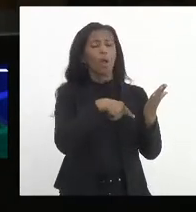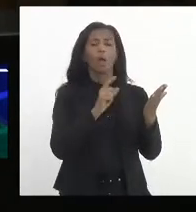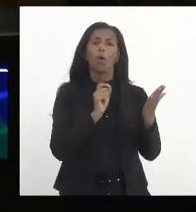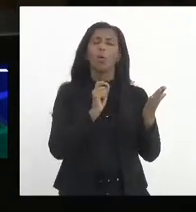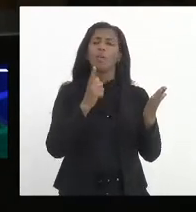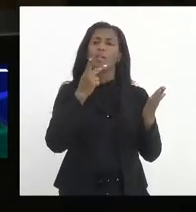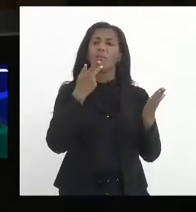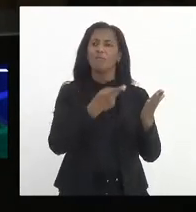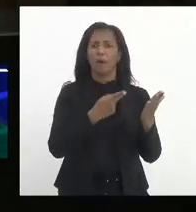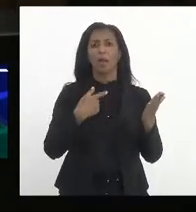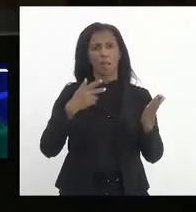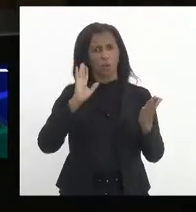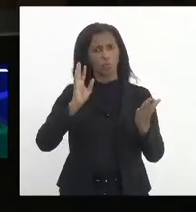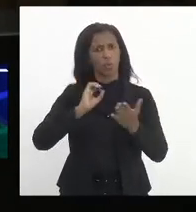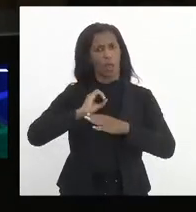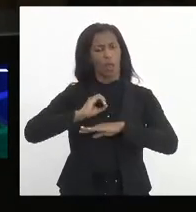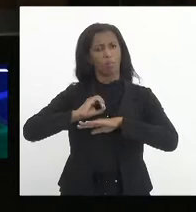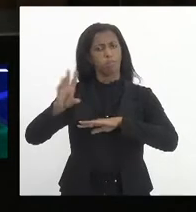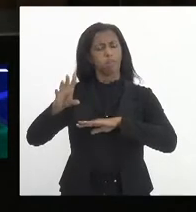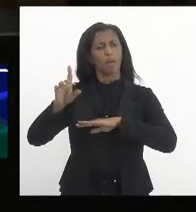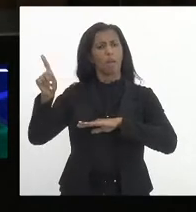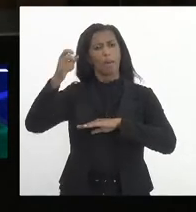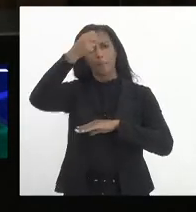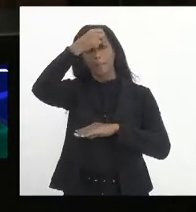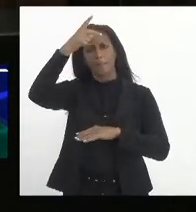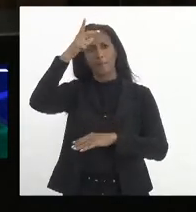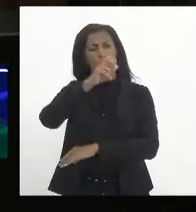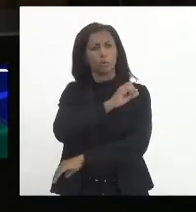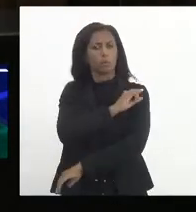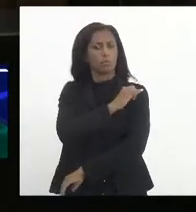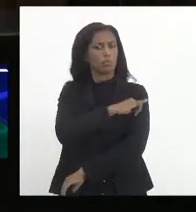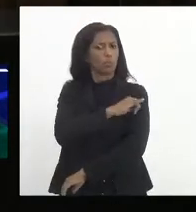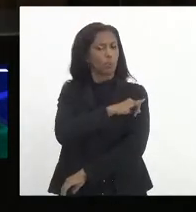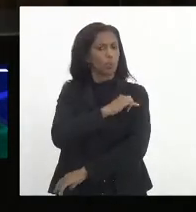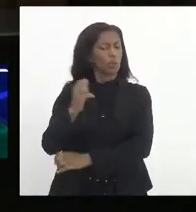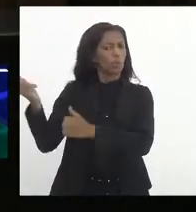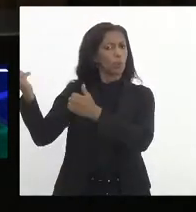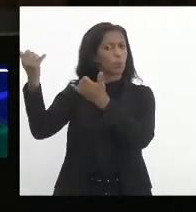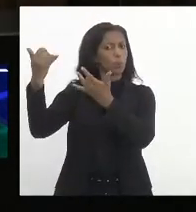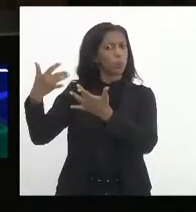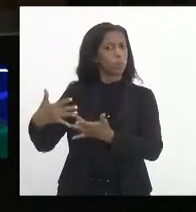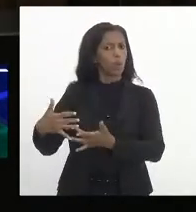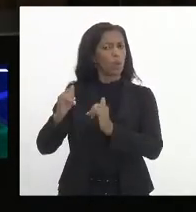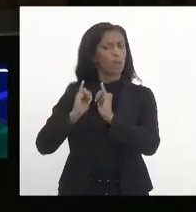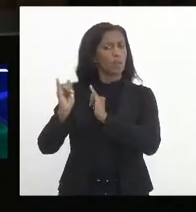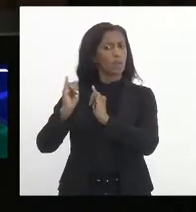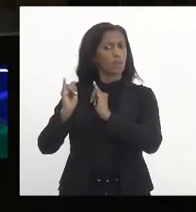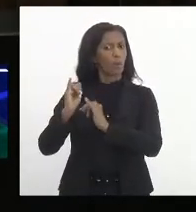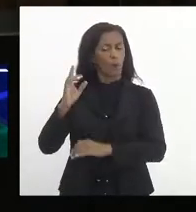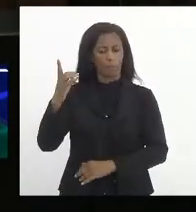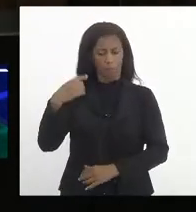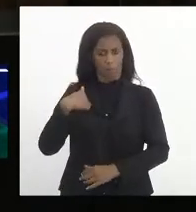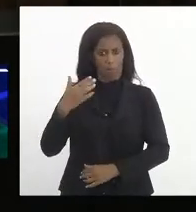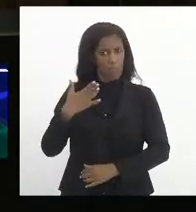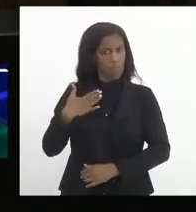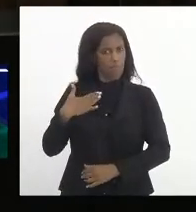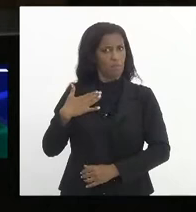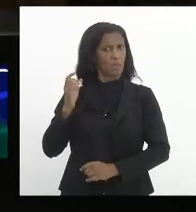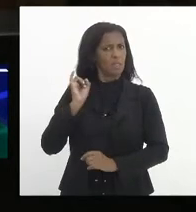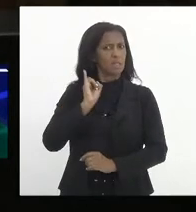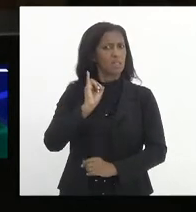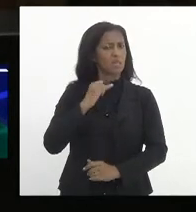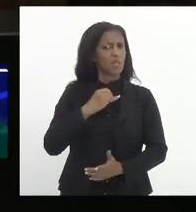oficiei a prefeitura do Rio para que informe a este Deputado se